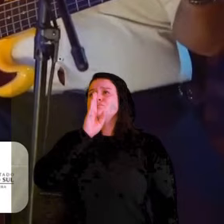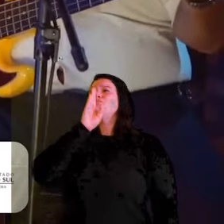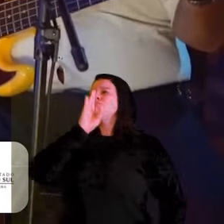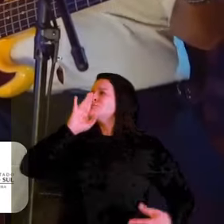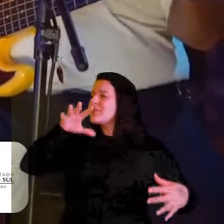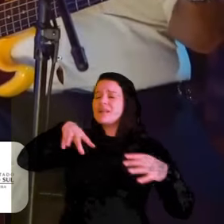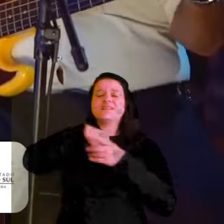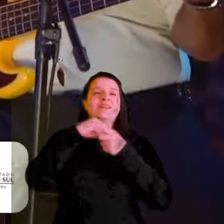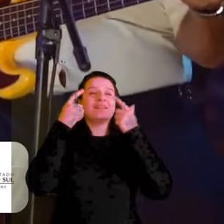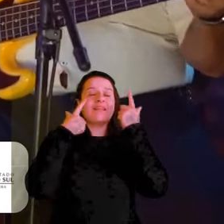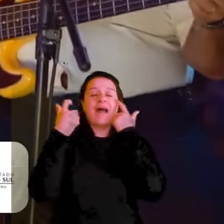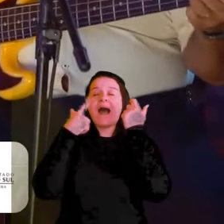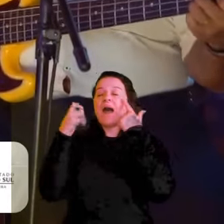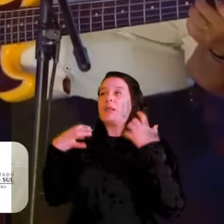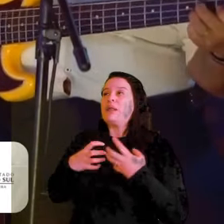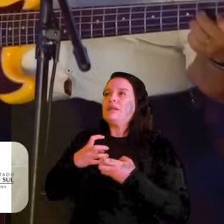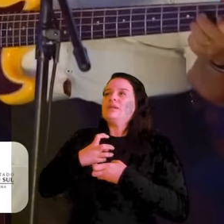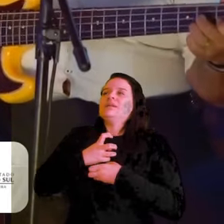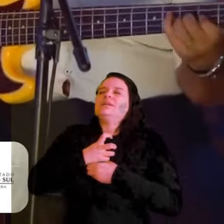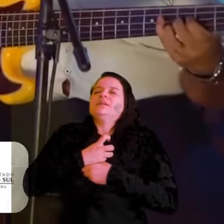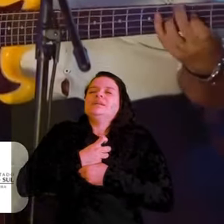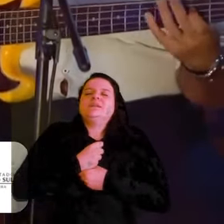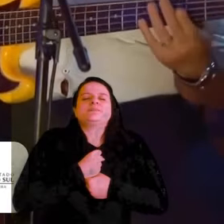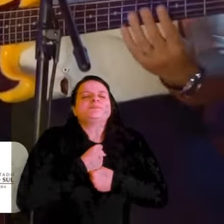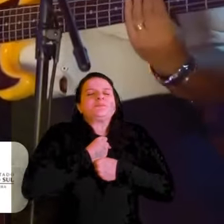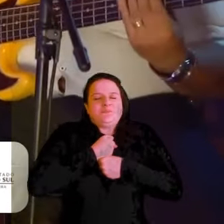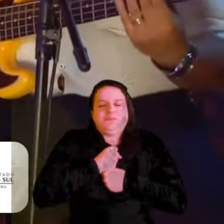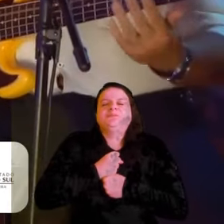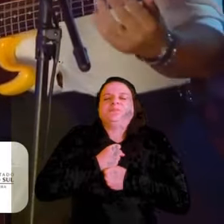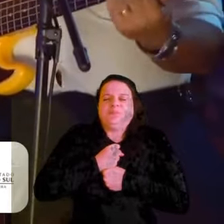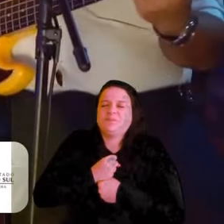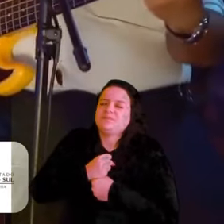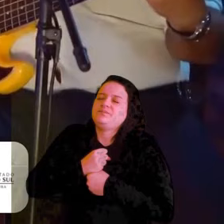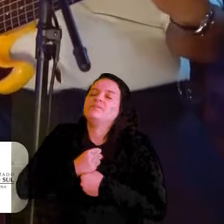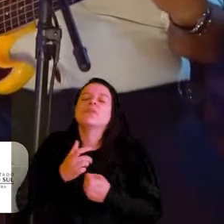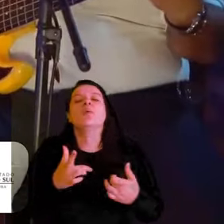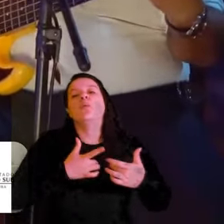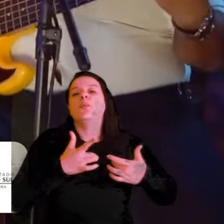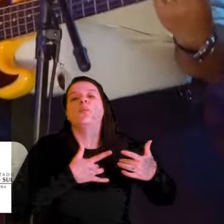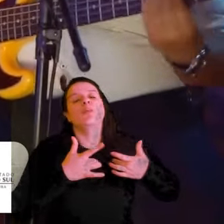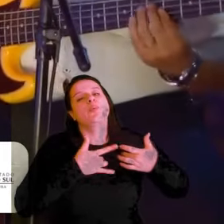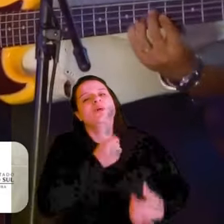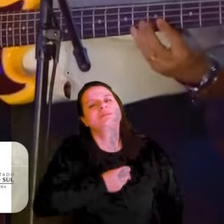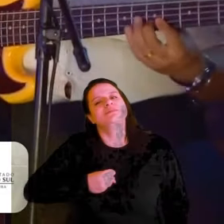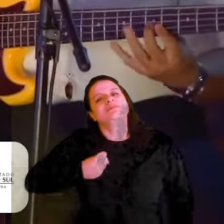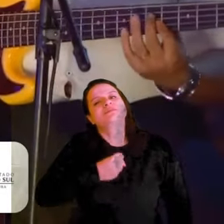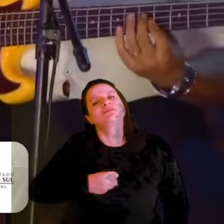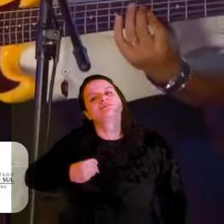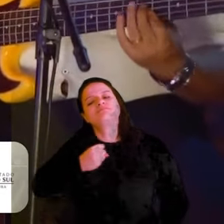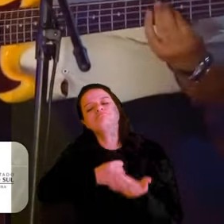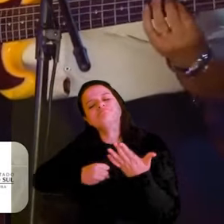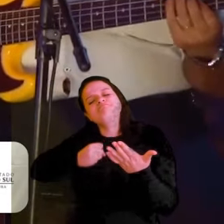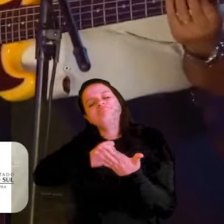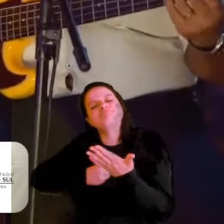a emoção me calar, pois aqui dentro do peito bate o coração refeito, sofrendo